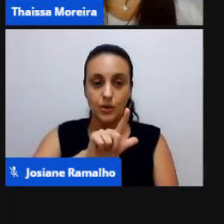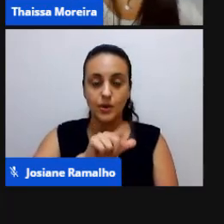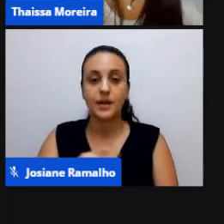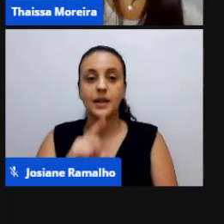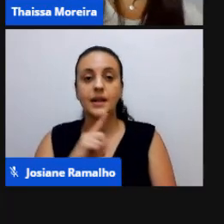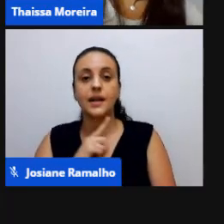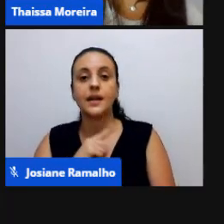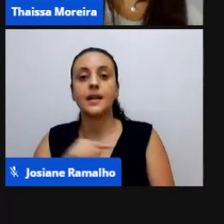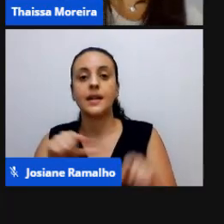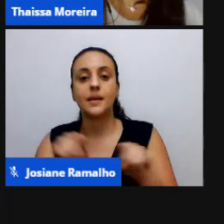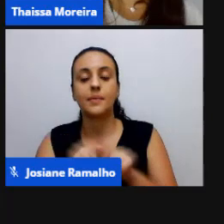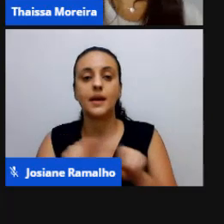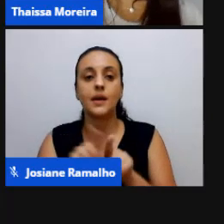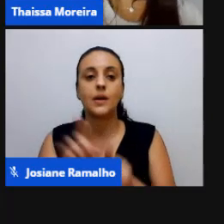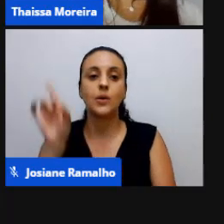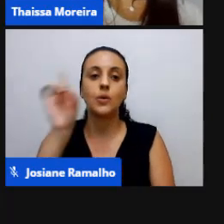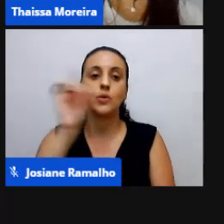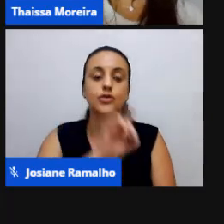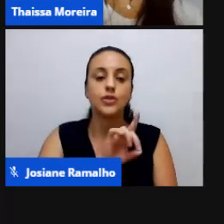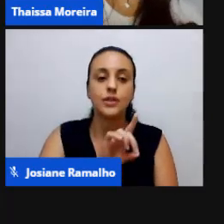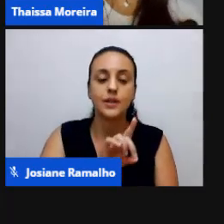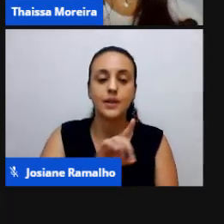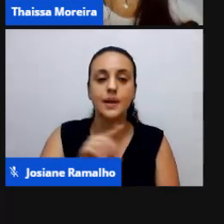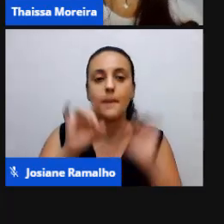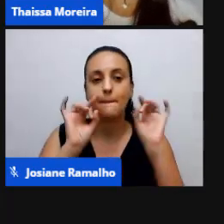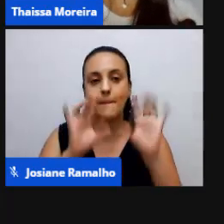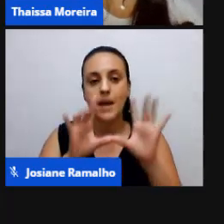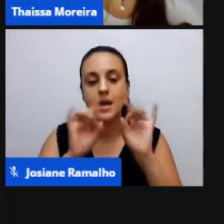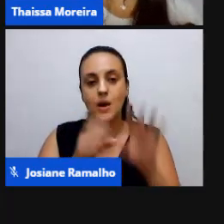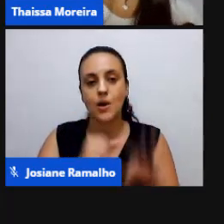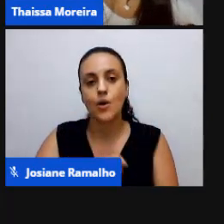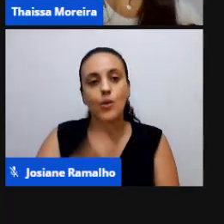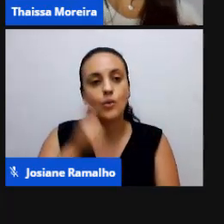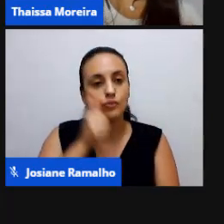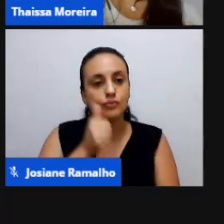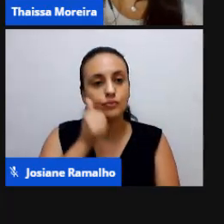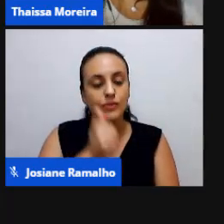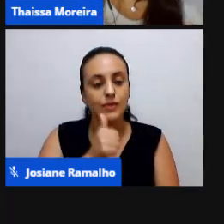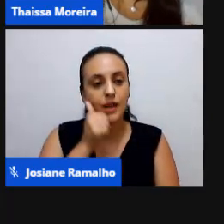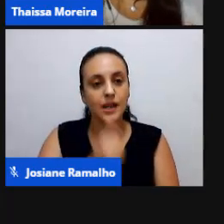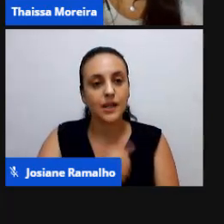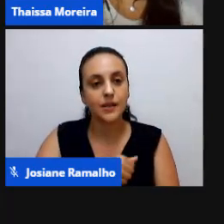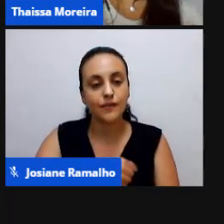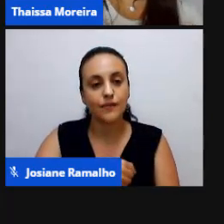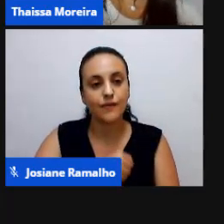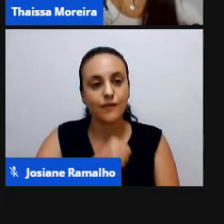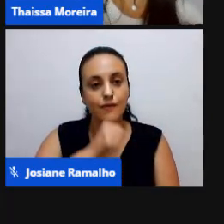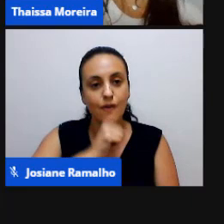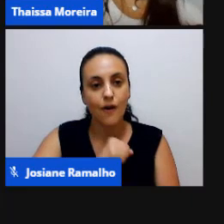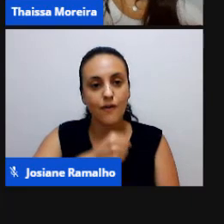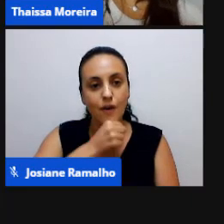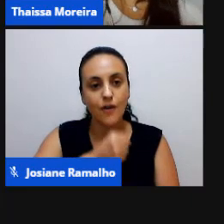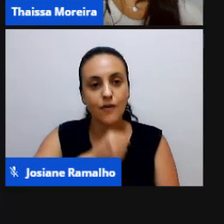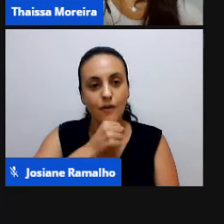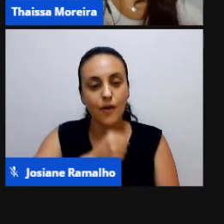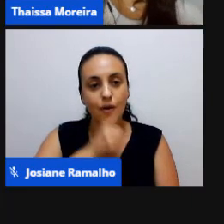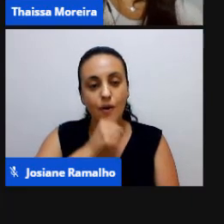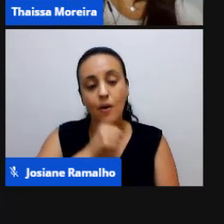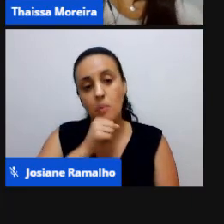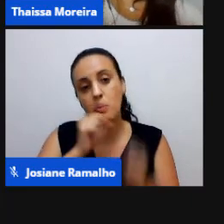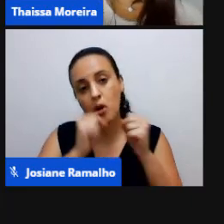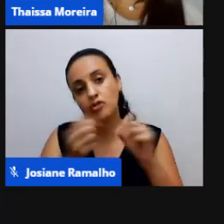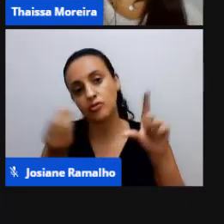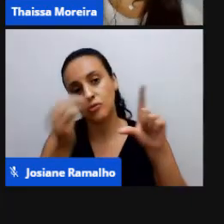Day, então, que é o Dia das Avós. Podemos colocar essas datas comemorativas junto com